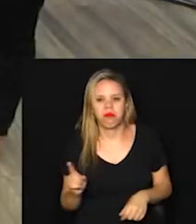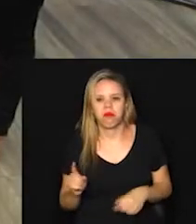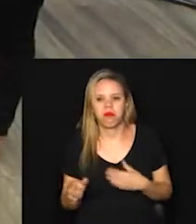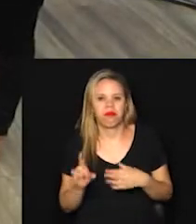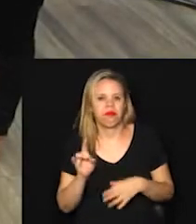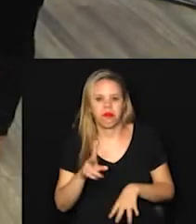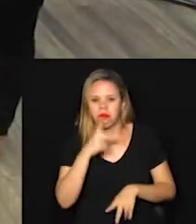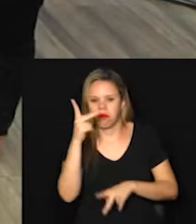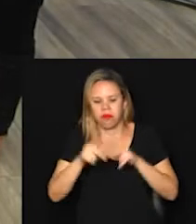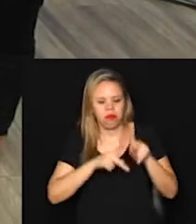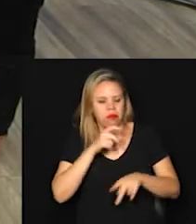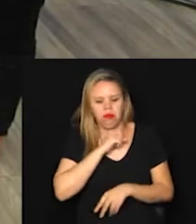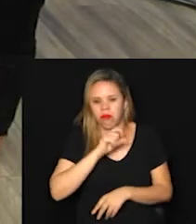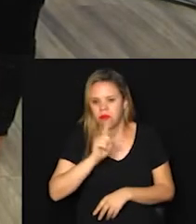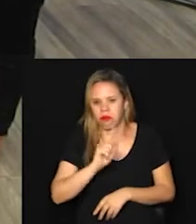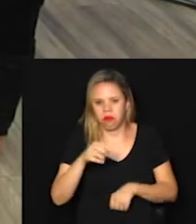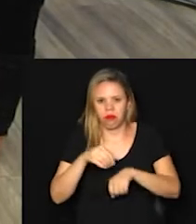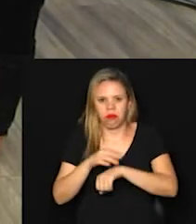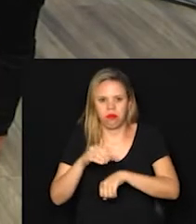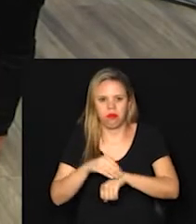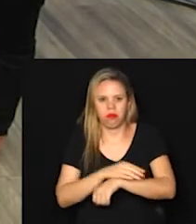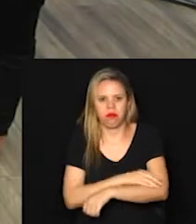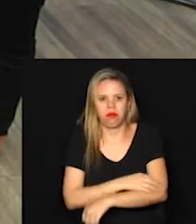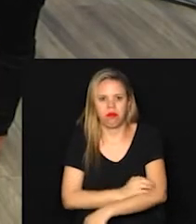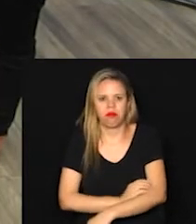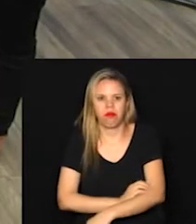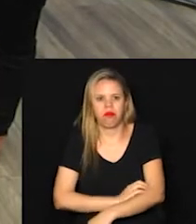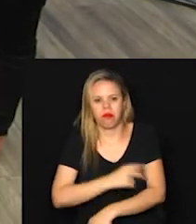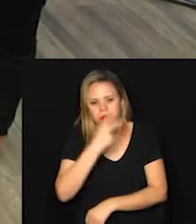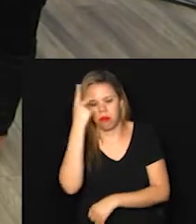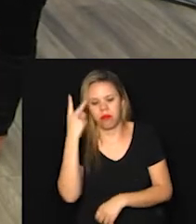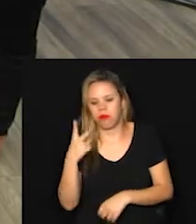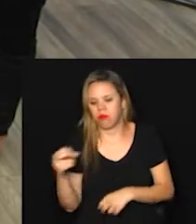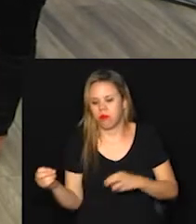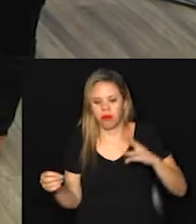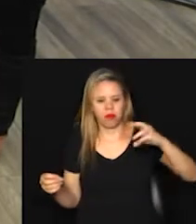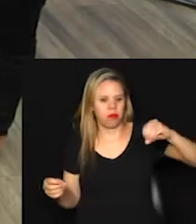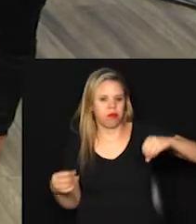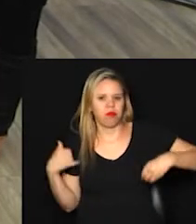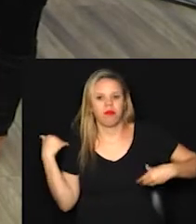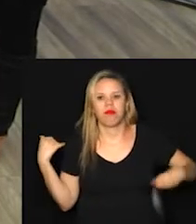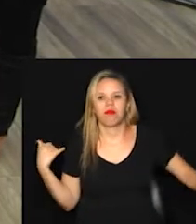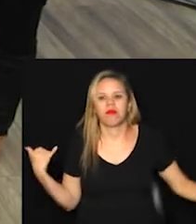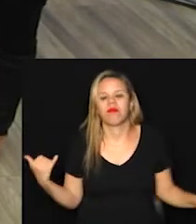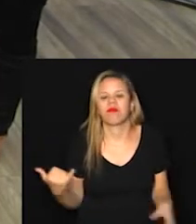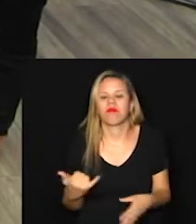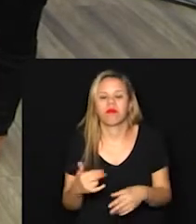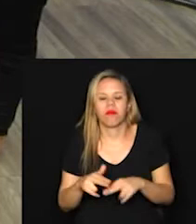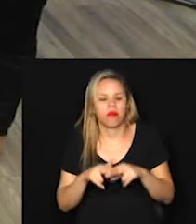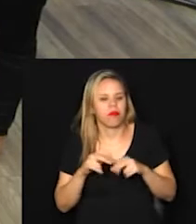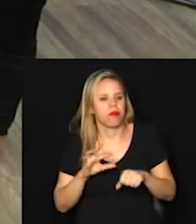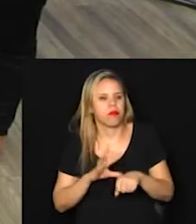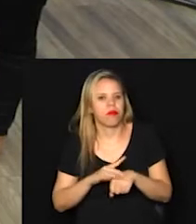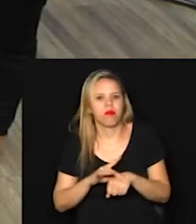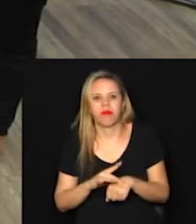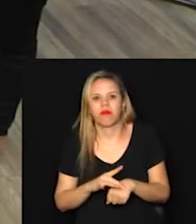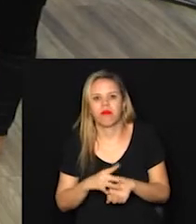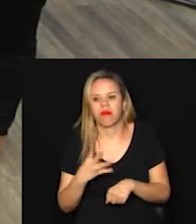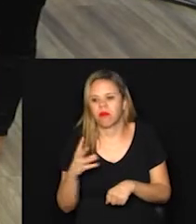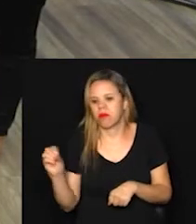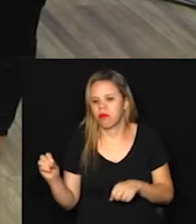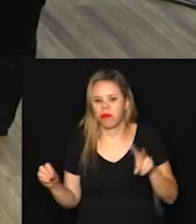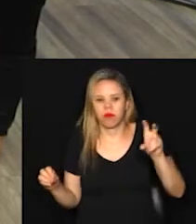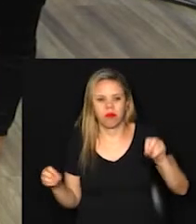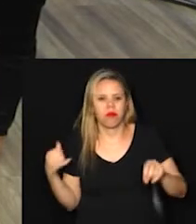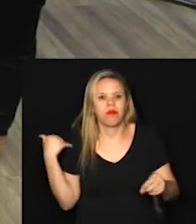apenas idosos. Você passou essas informações aí, pessoas de 20 a 30 anos sendo acometidas pelas doenças, de 40 a